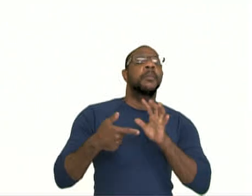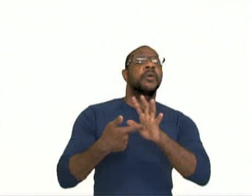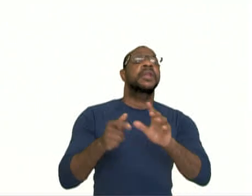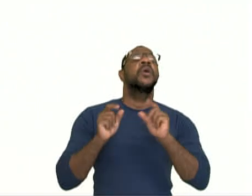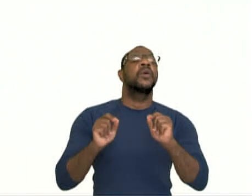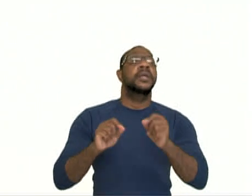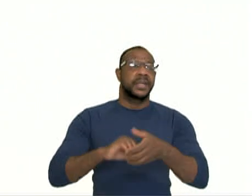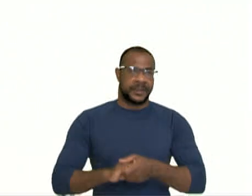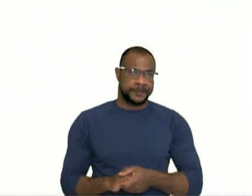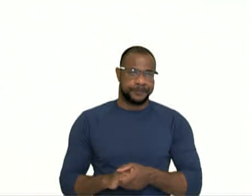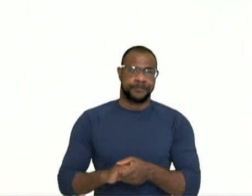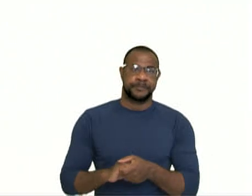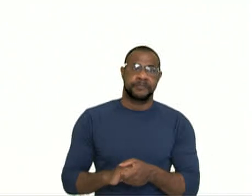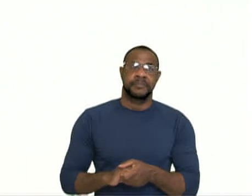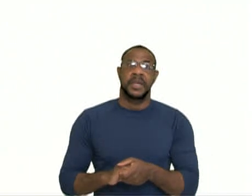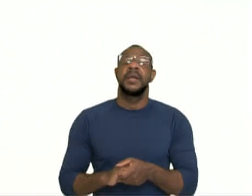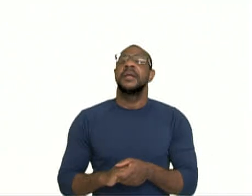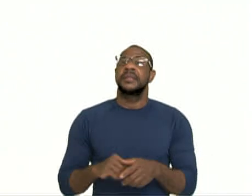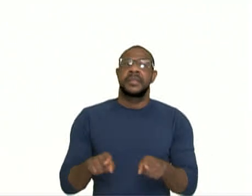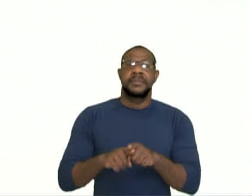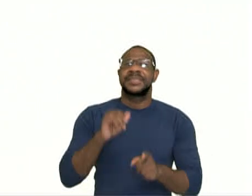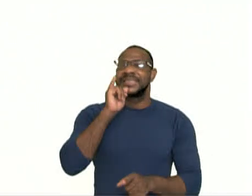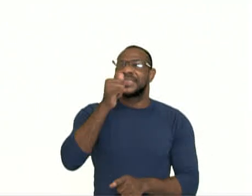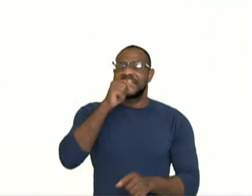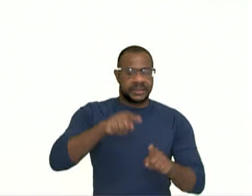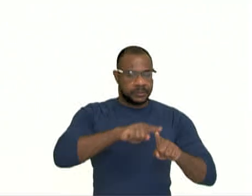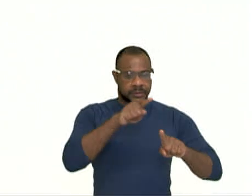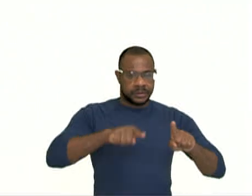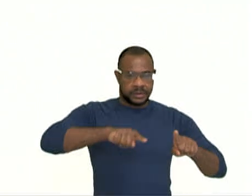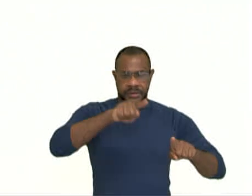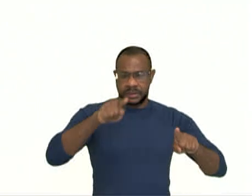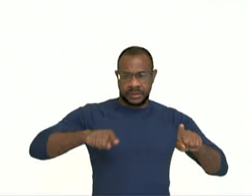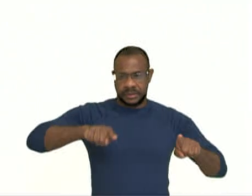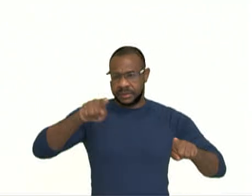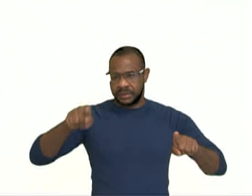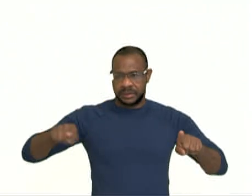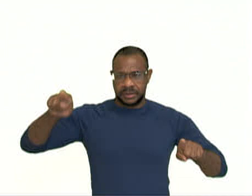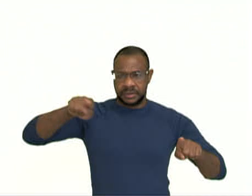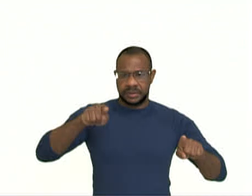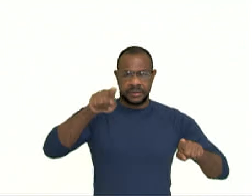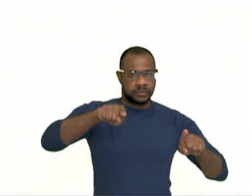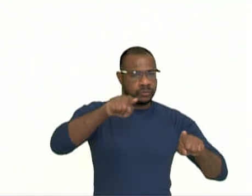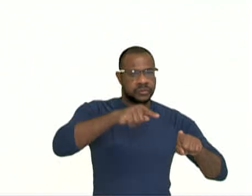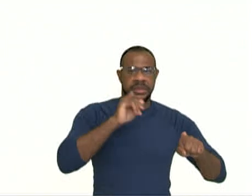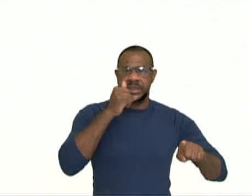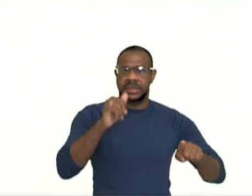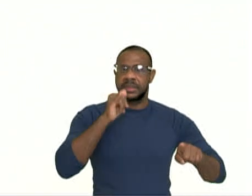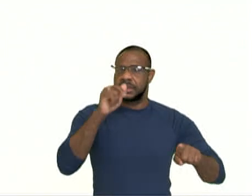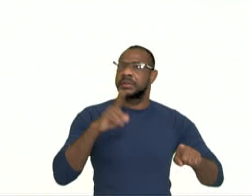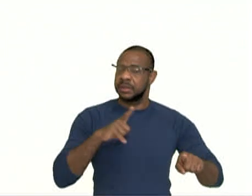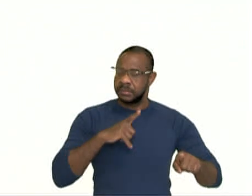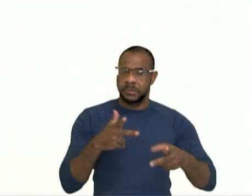o quê? A intensidade da corrente elétrica em um circuito, por exemplo, né? Então,